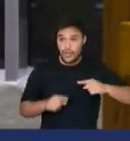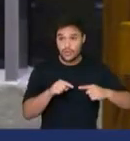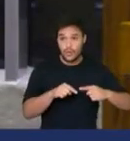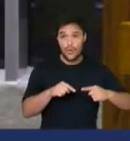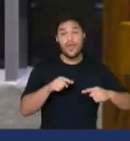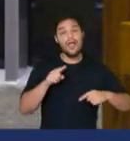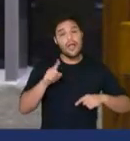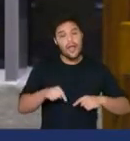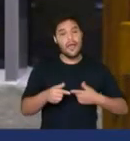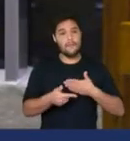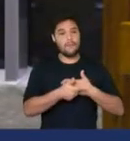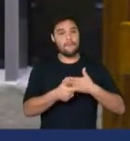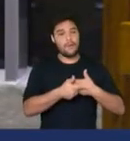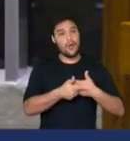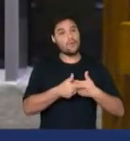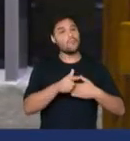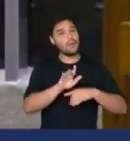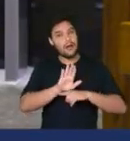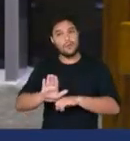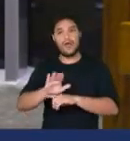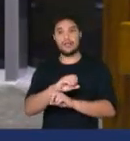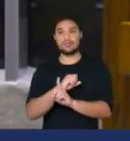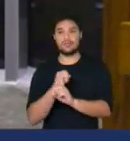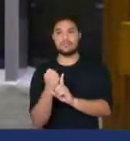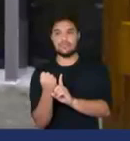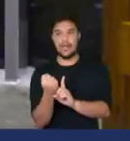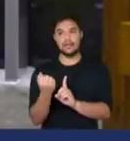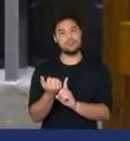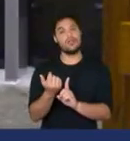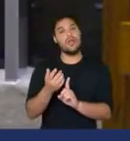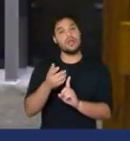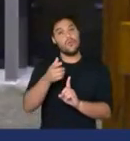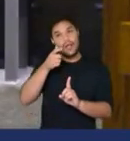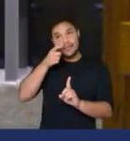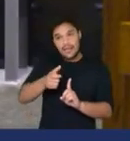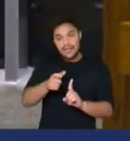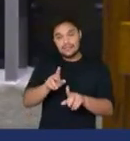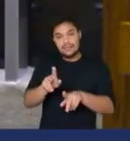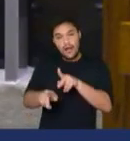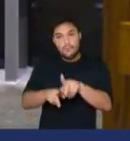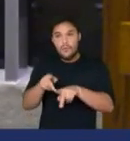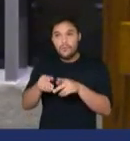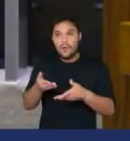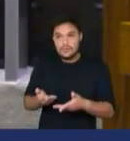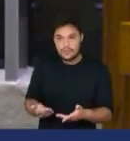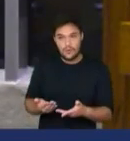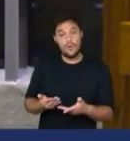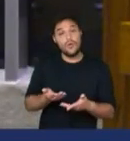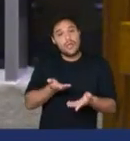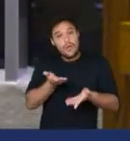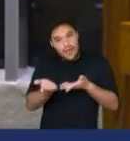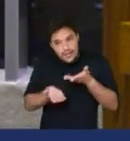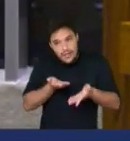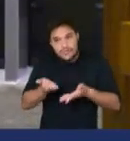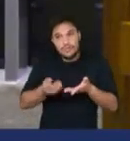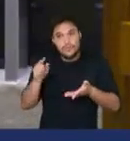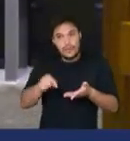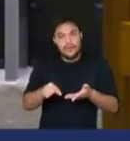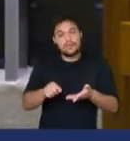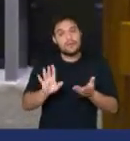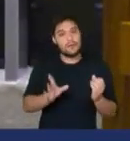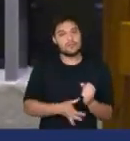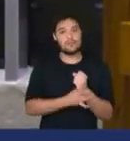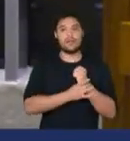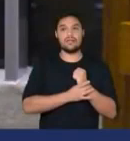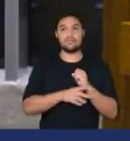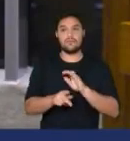mista terão função social de realização do interesse coletivo ou de atendimento ao imperativo de